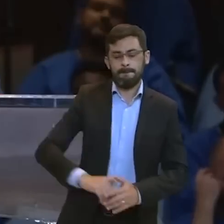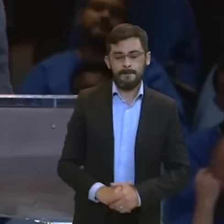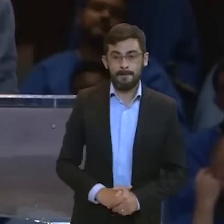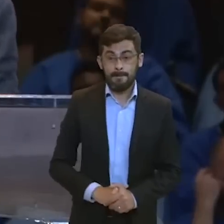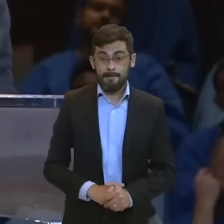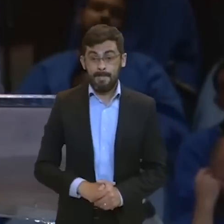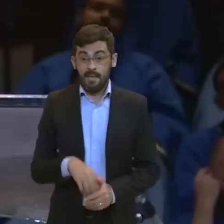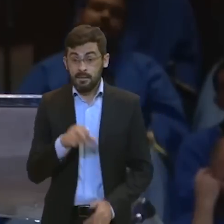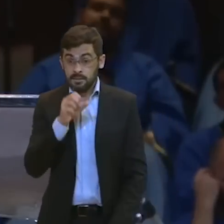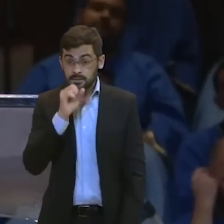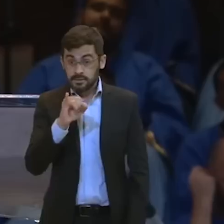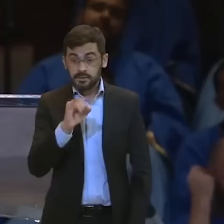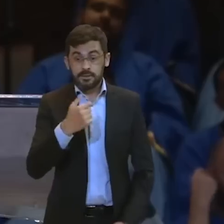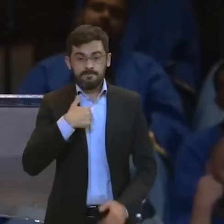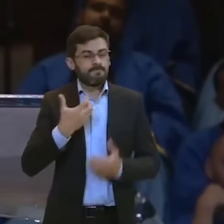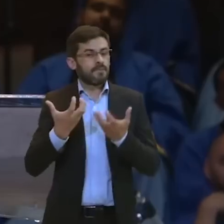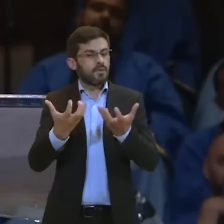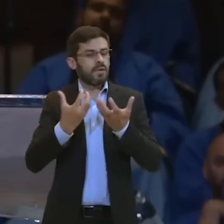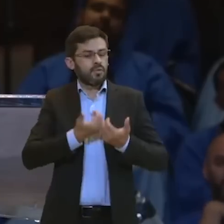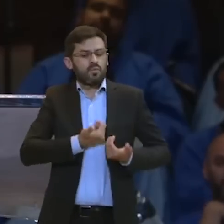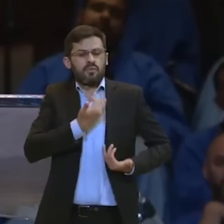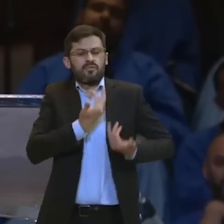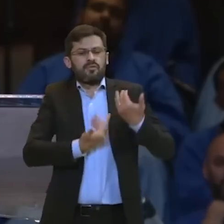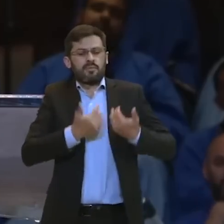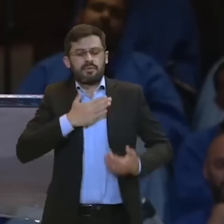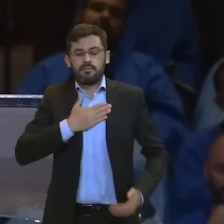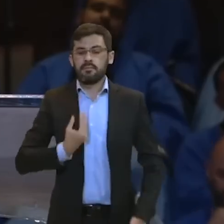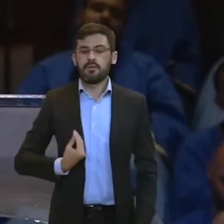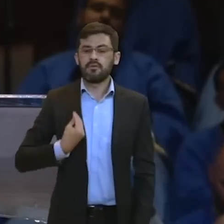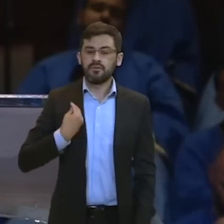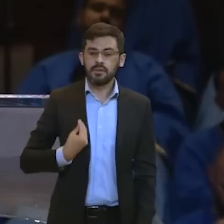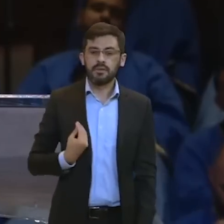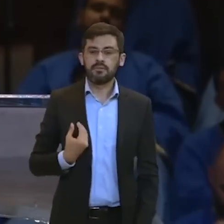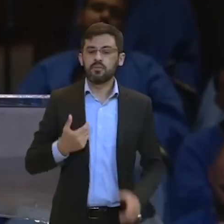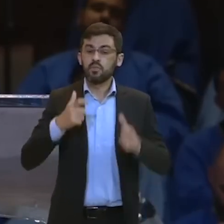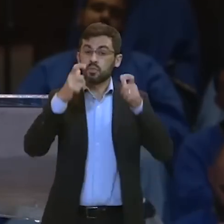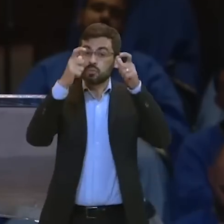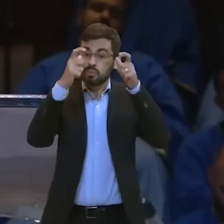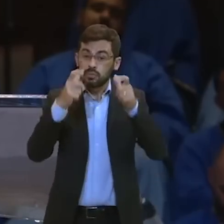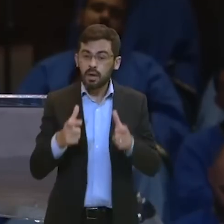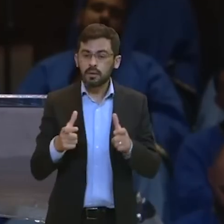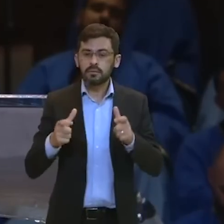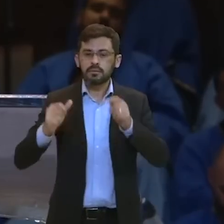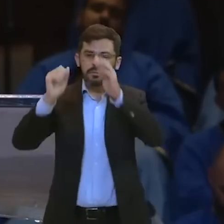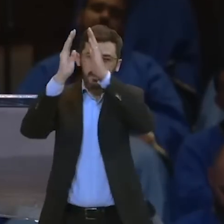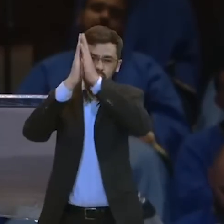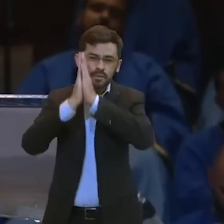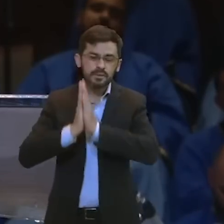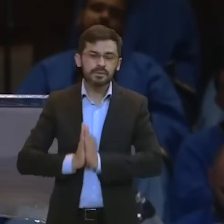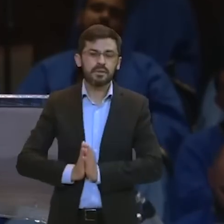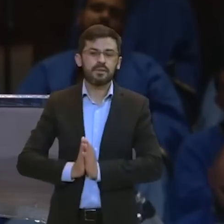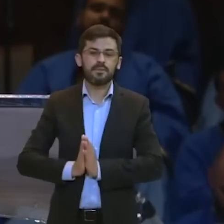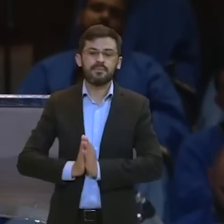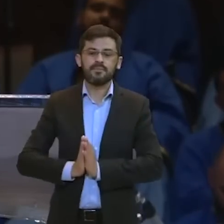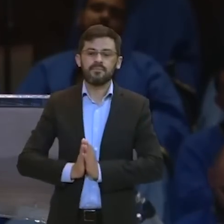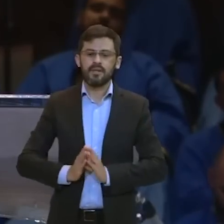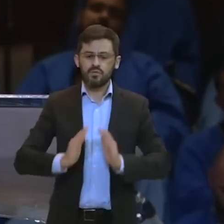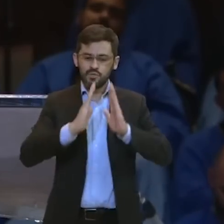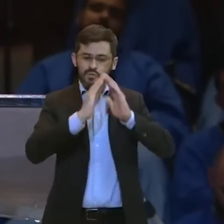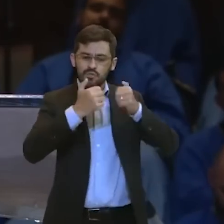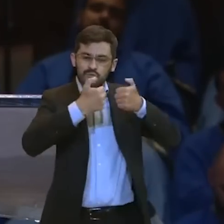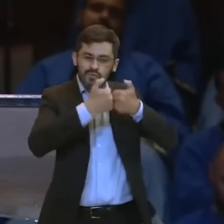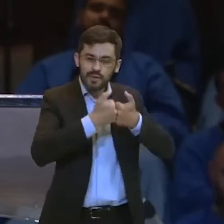Se eu quero um avivamento em minha vida, o lugar da adoração, o templo